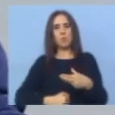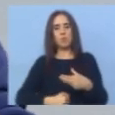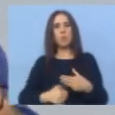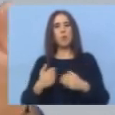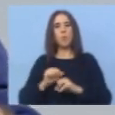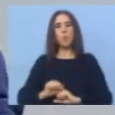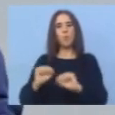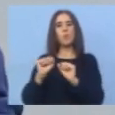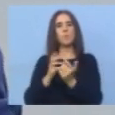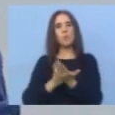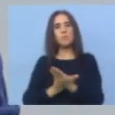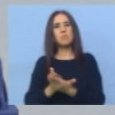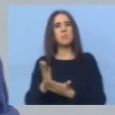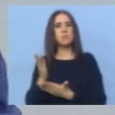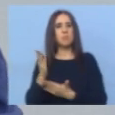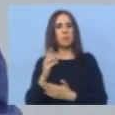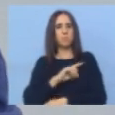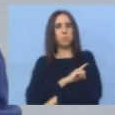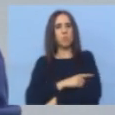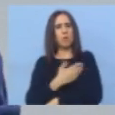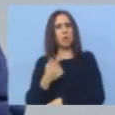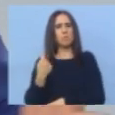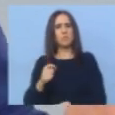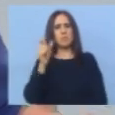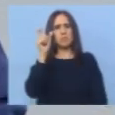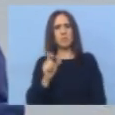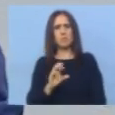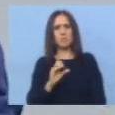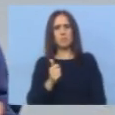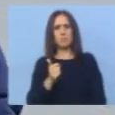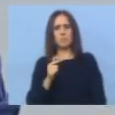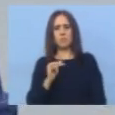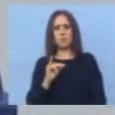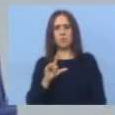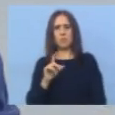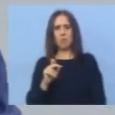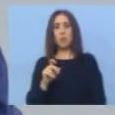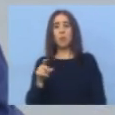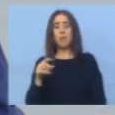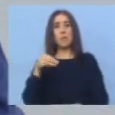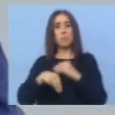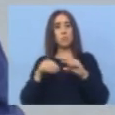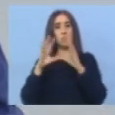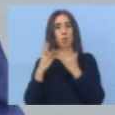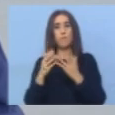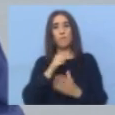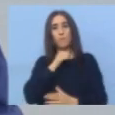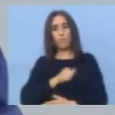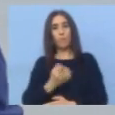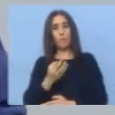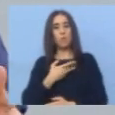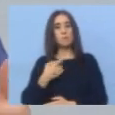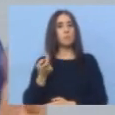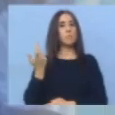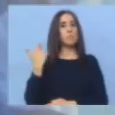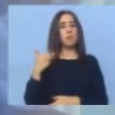o perpetuar-se no poder do presidente Kabila. Tinha concordado umas eleições gerais para dezembro do ano passado, e